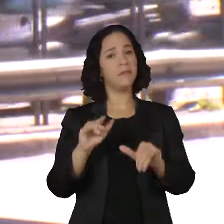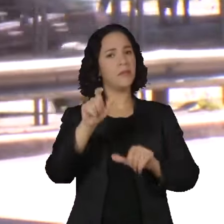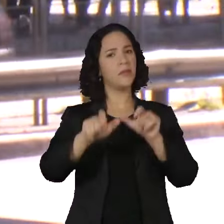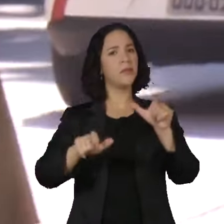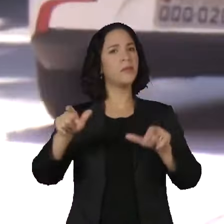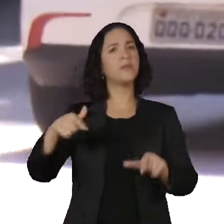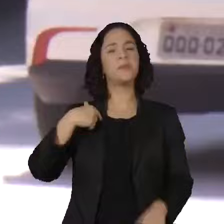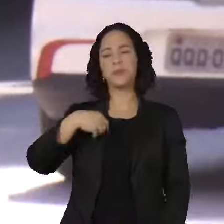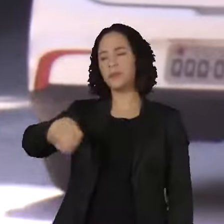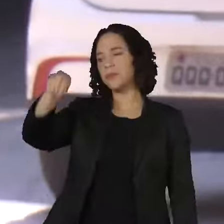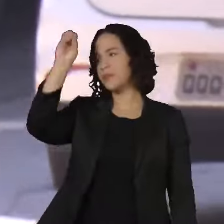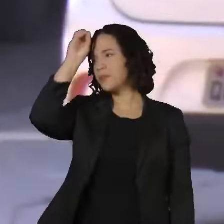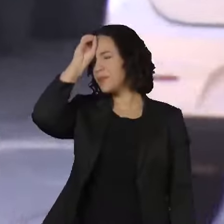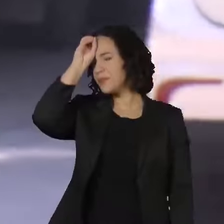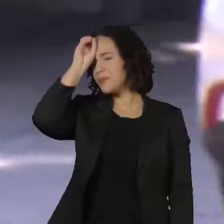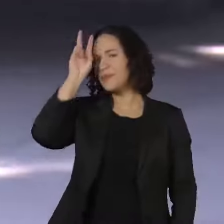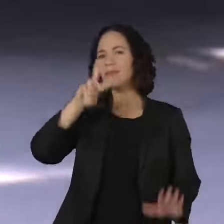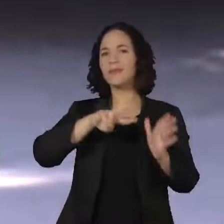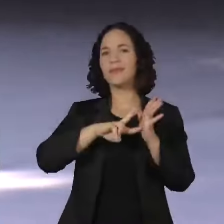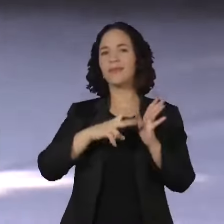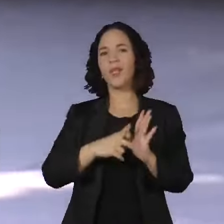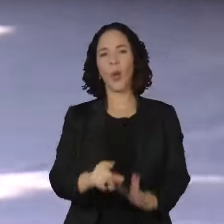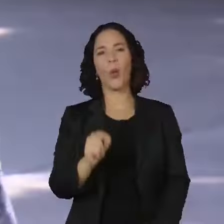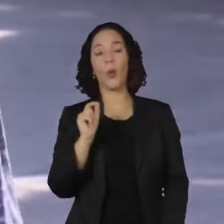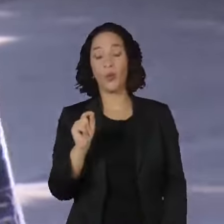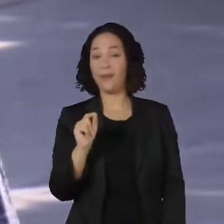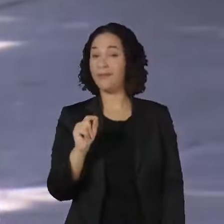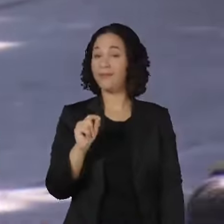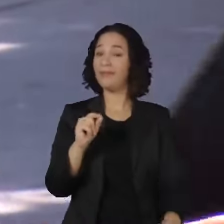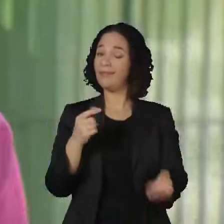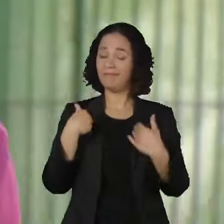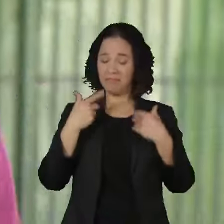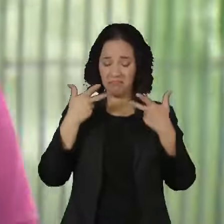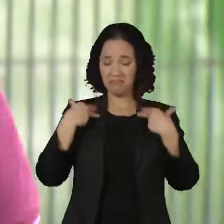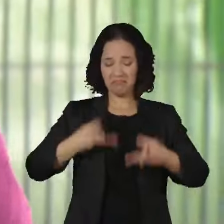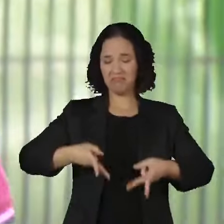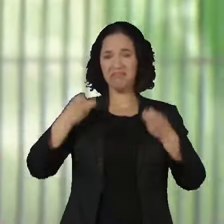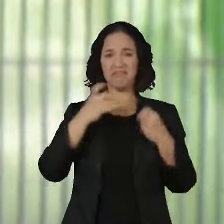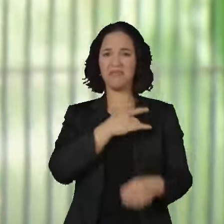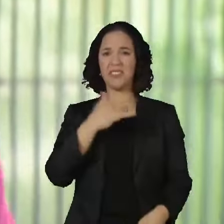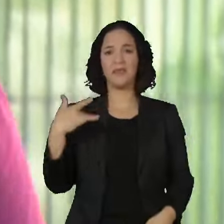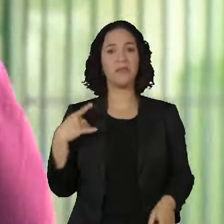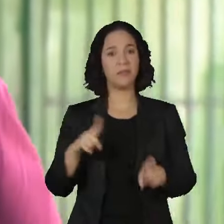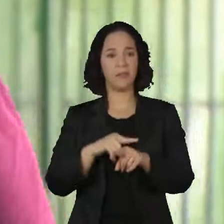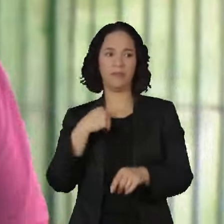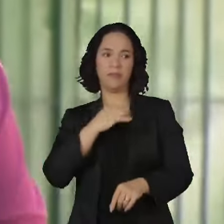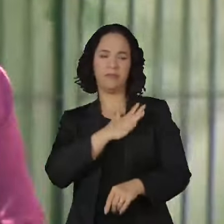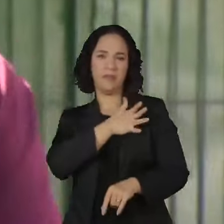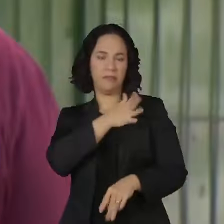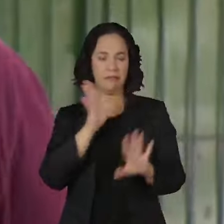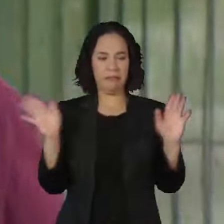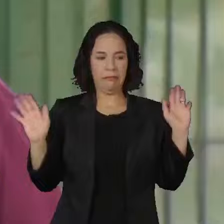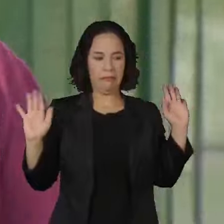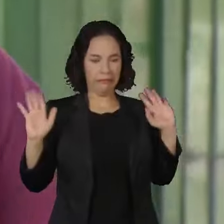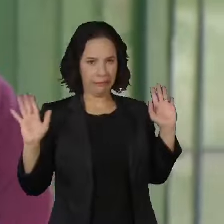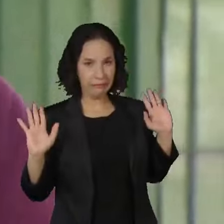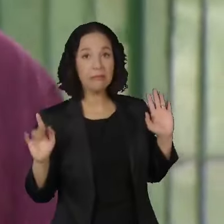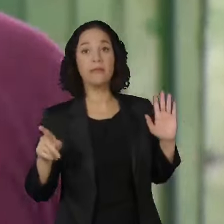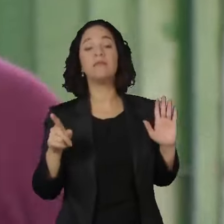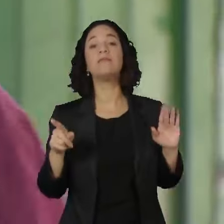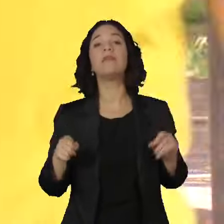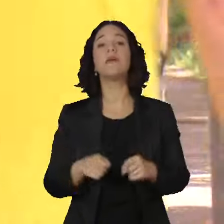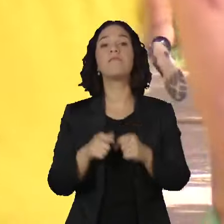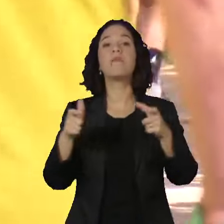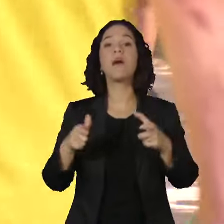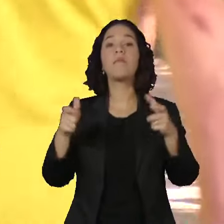homens ainda não sabem o que ele significa falta de atenção com a própria saúde e Preconceito contribuem para que essa condição se torne